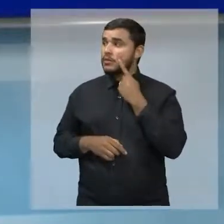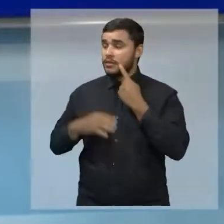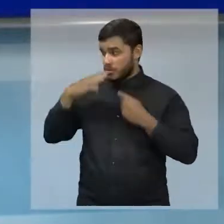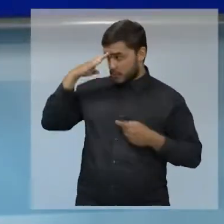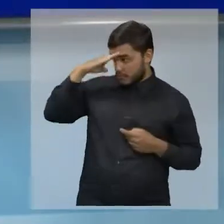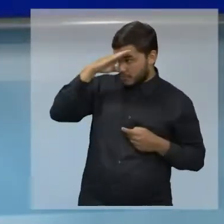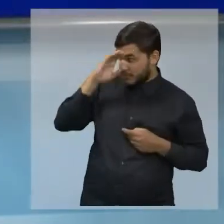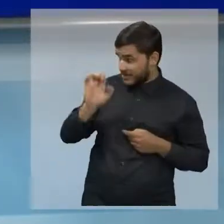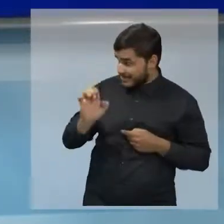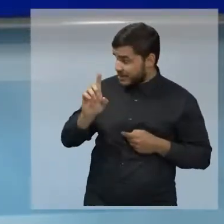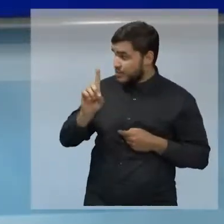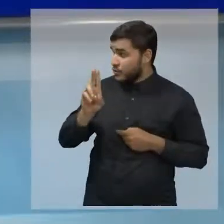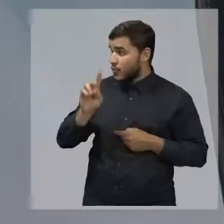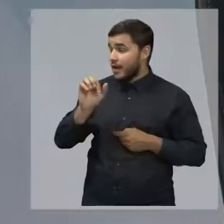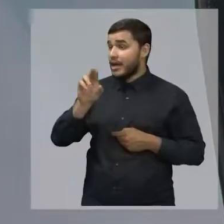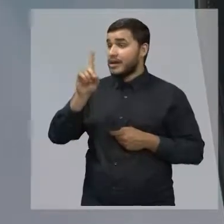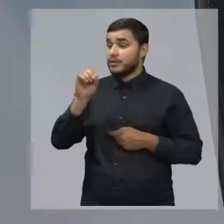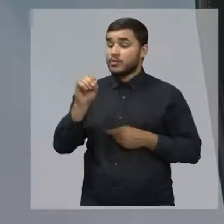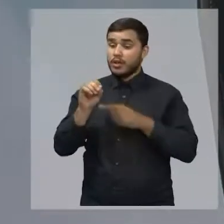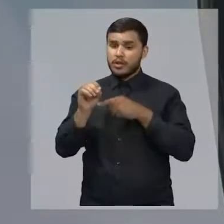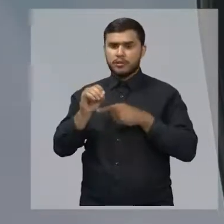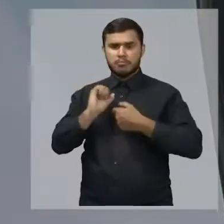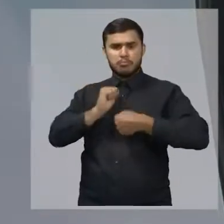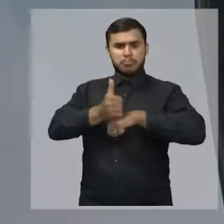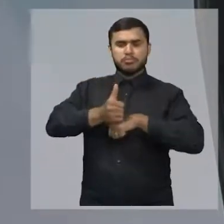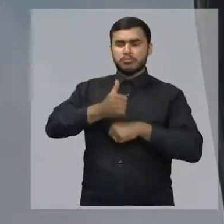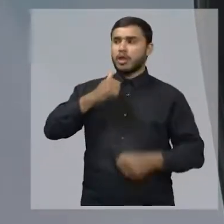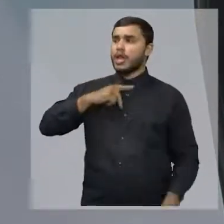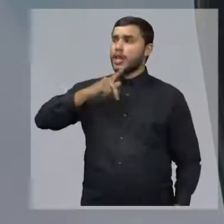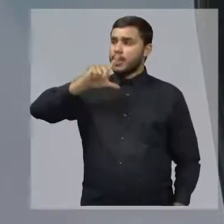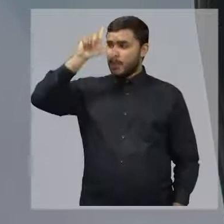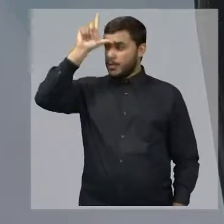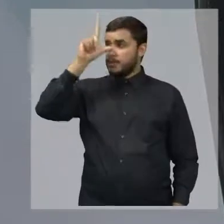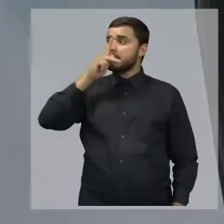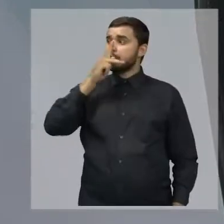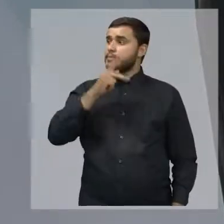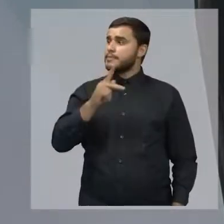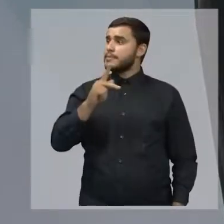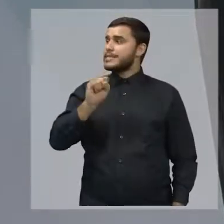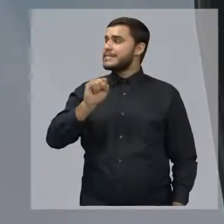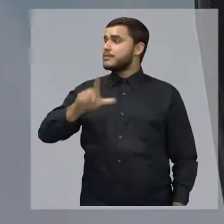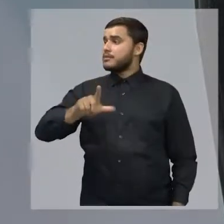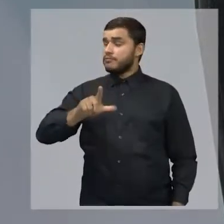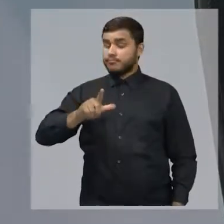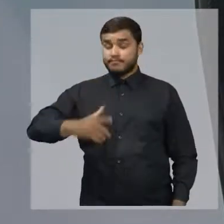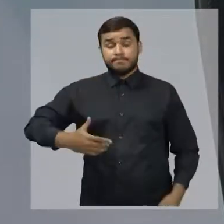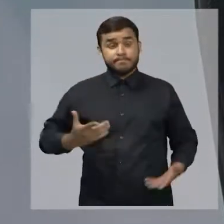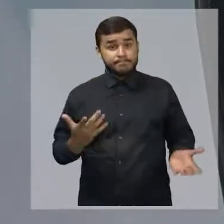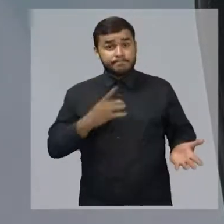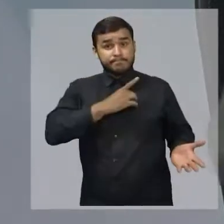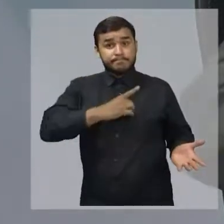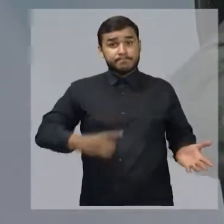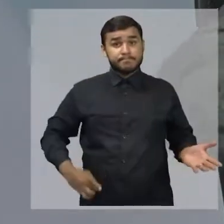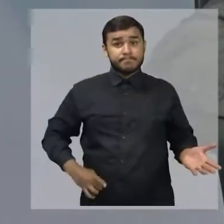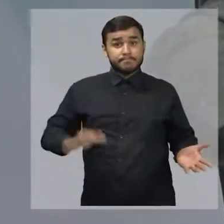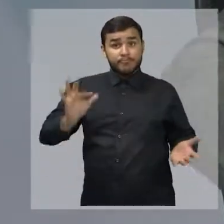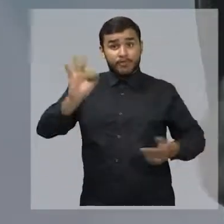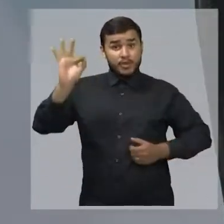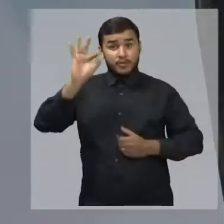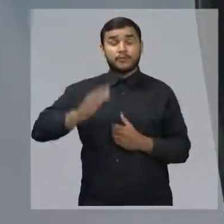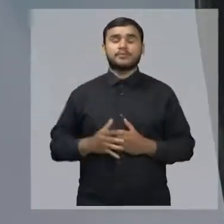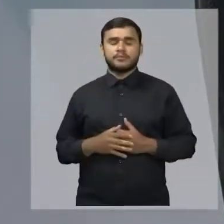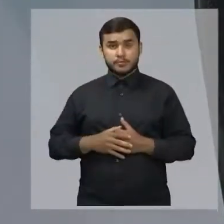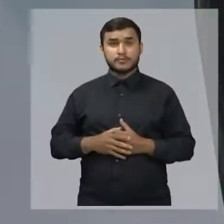fechar, Arnaldo, isso remete para a gente ainda o que a gente tem lá na nossa formação política, que é a